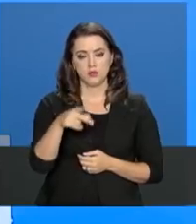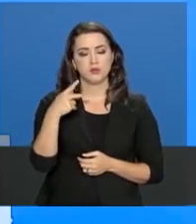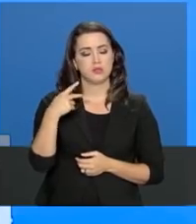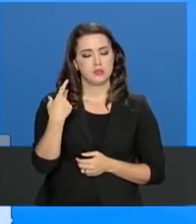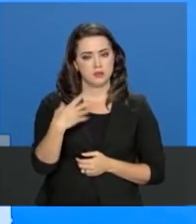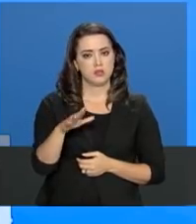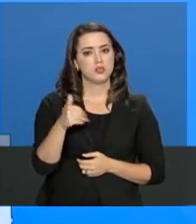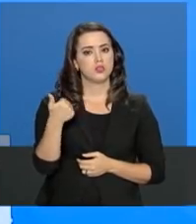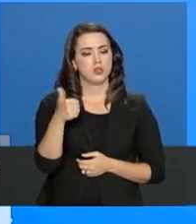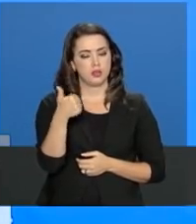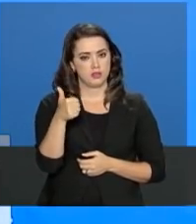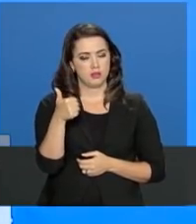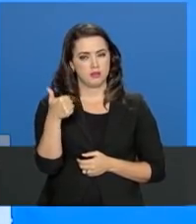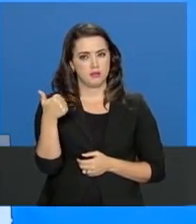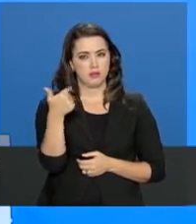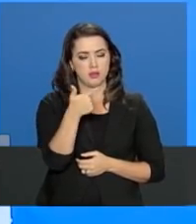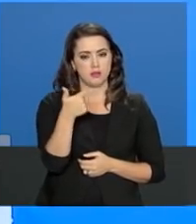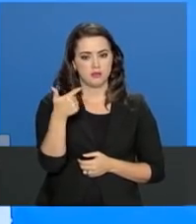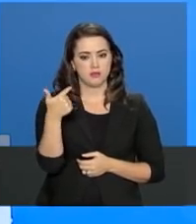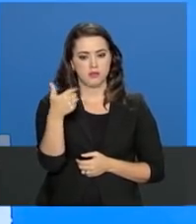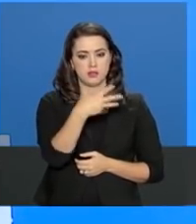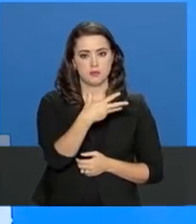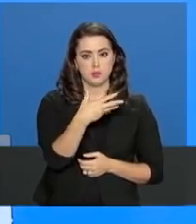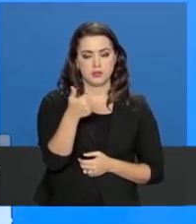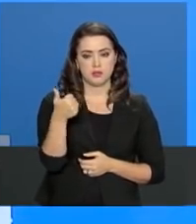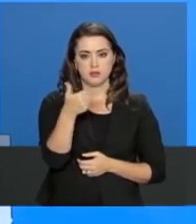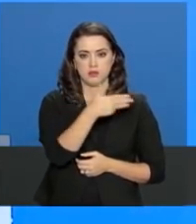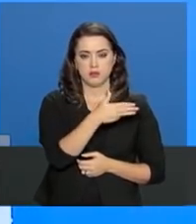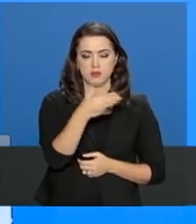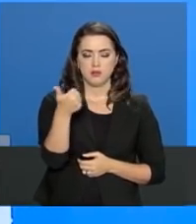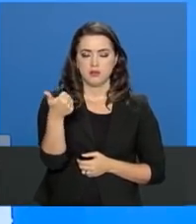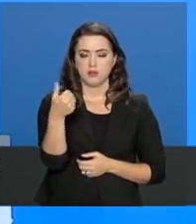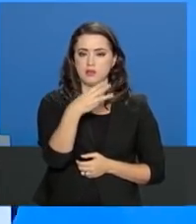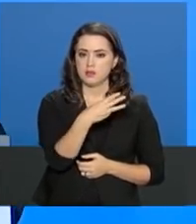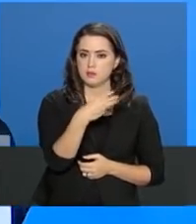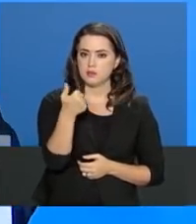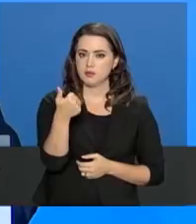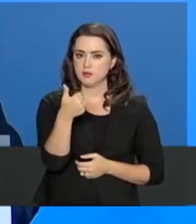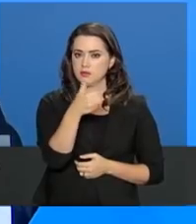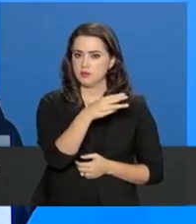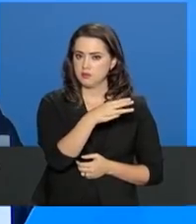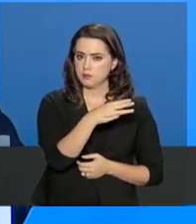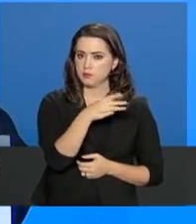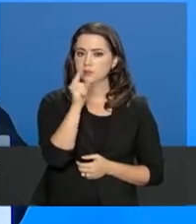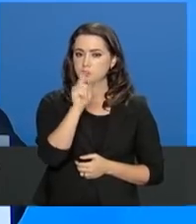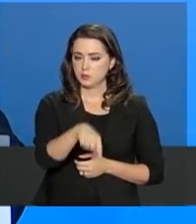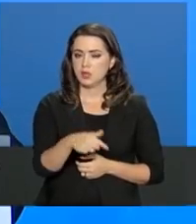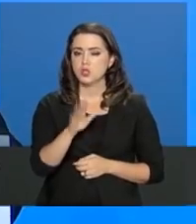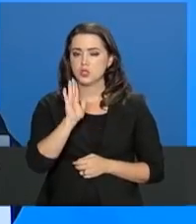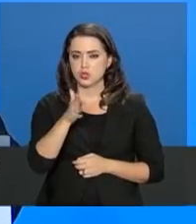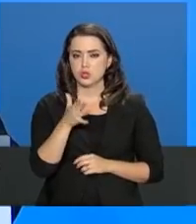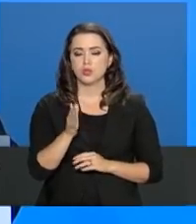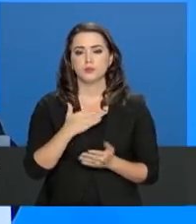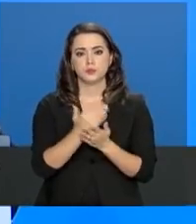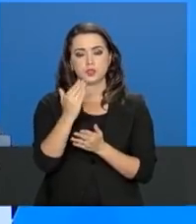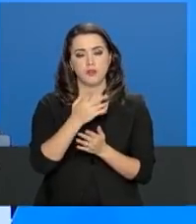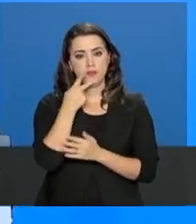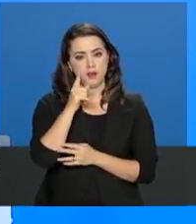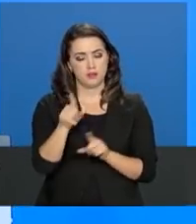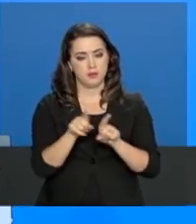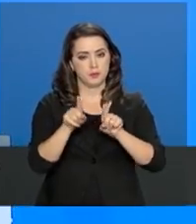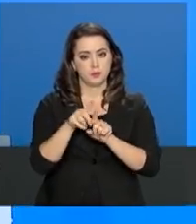12ª edição a 13ª edição a décima terceira edição mas antes quero comunicar também